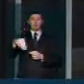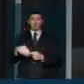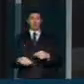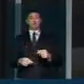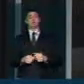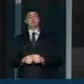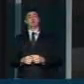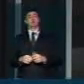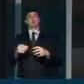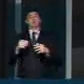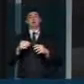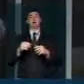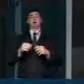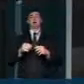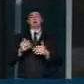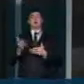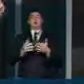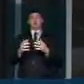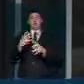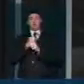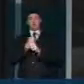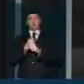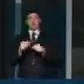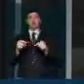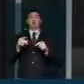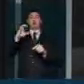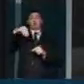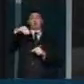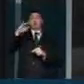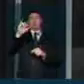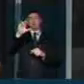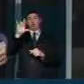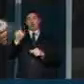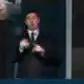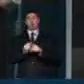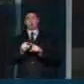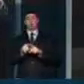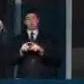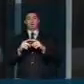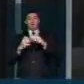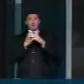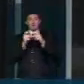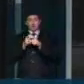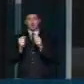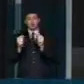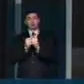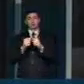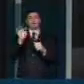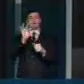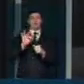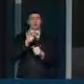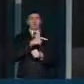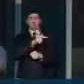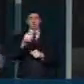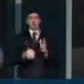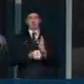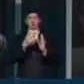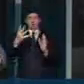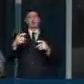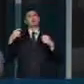Serviços Contábeis, como a Comicro, que representa os interesses do microempresário junto com outras confederações.